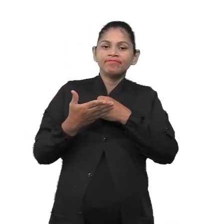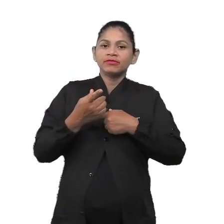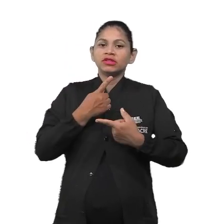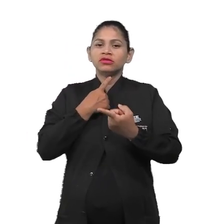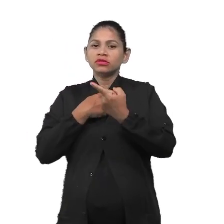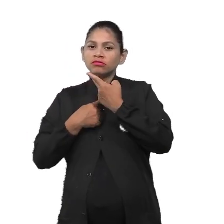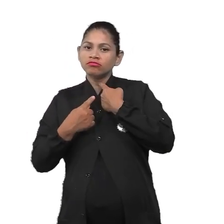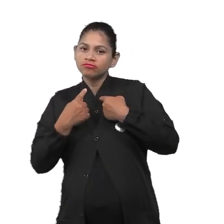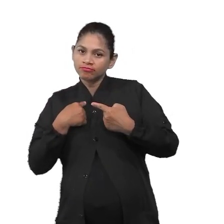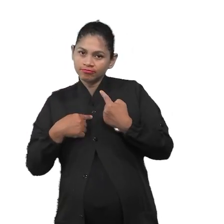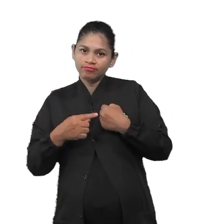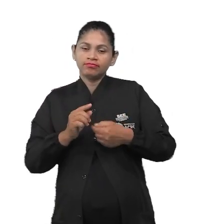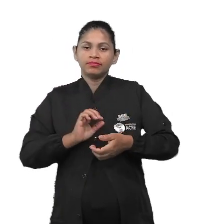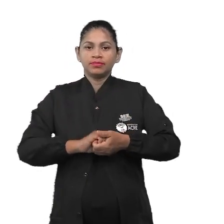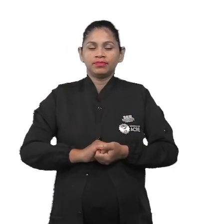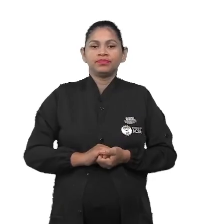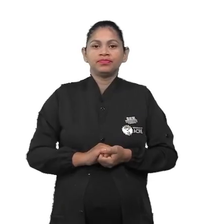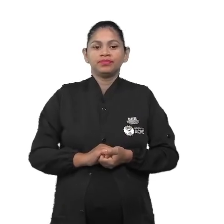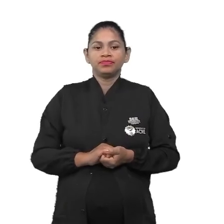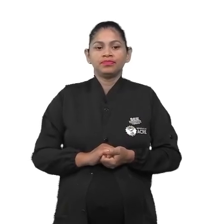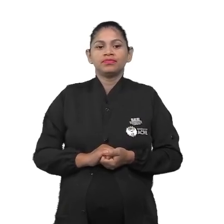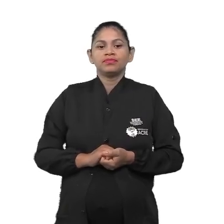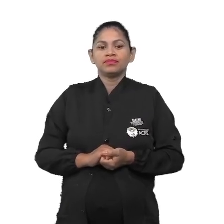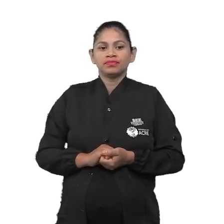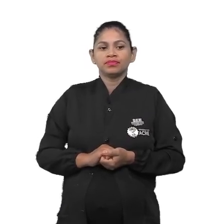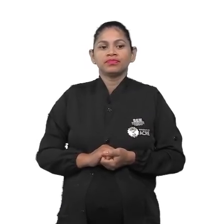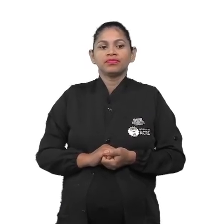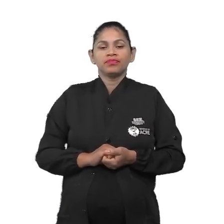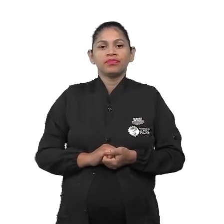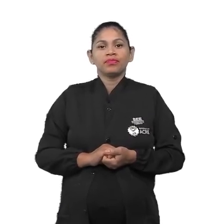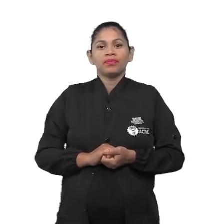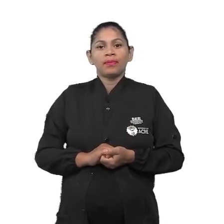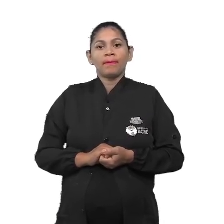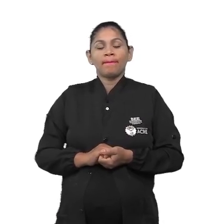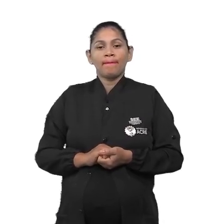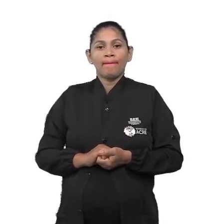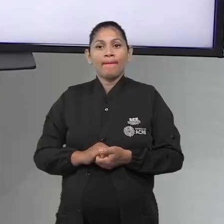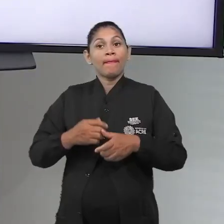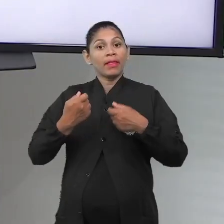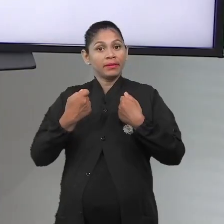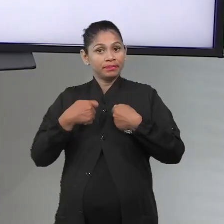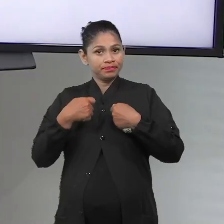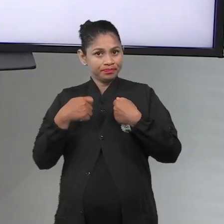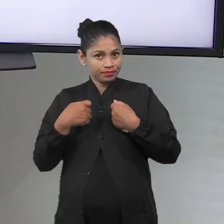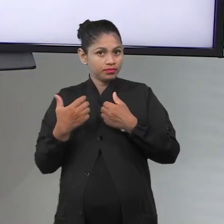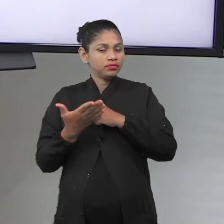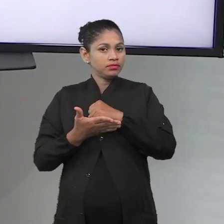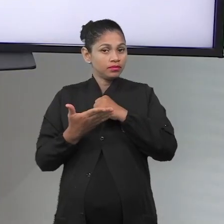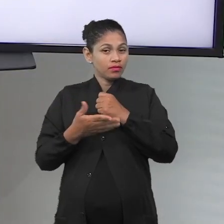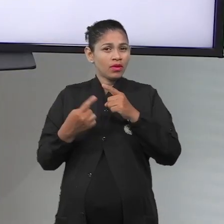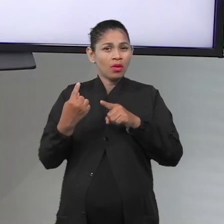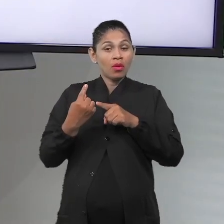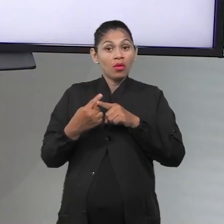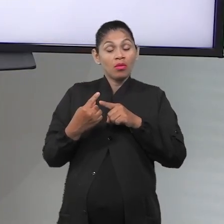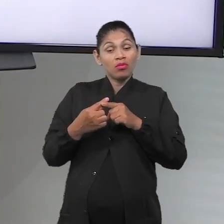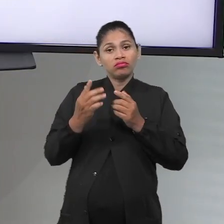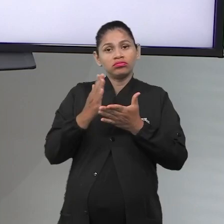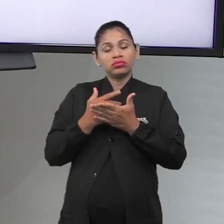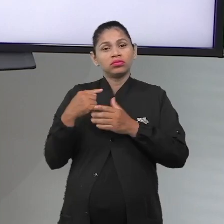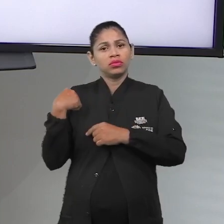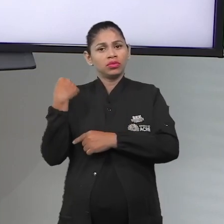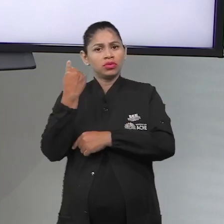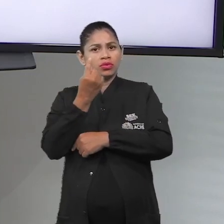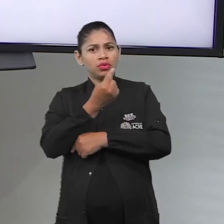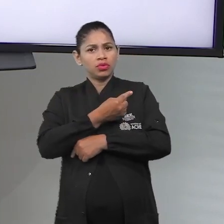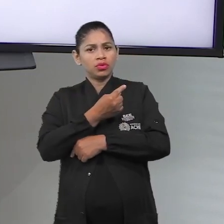interesses, que deve ser levado em conta porque muitas vezes nós matamos uma